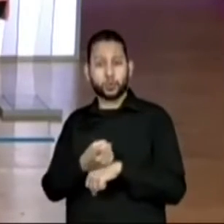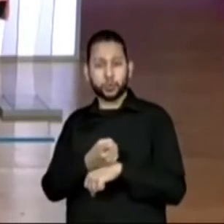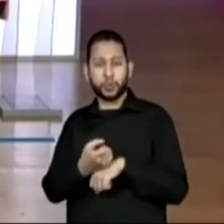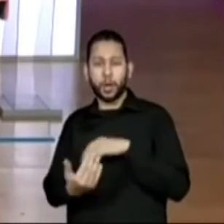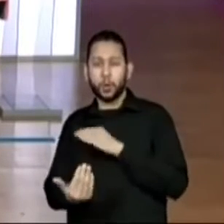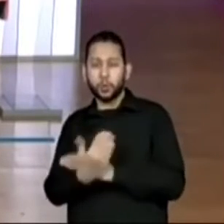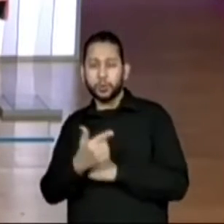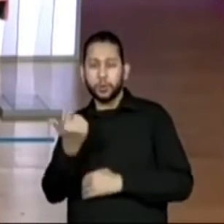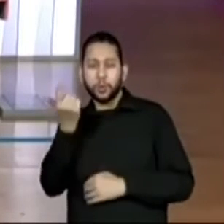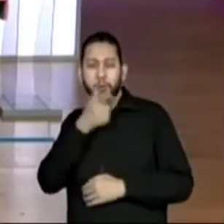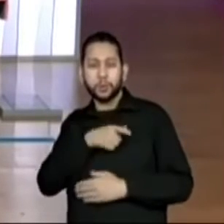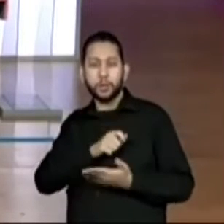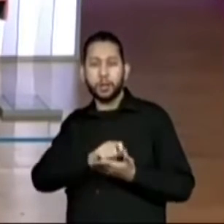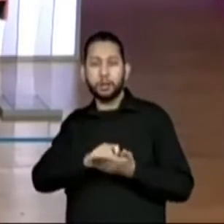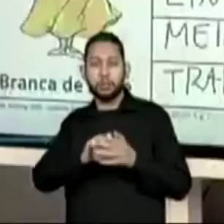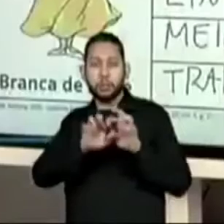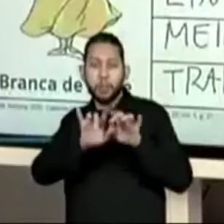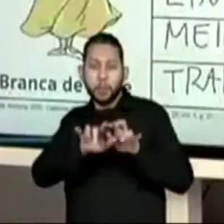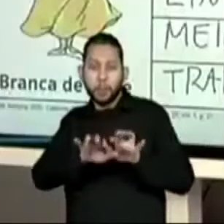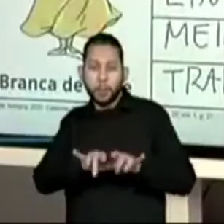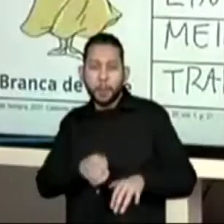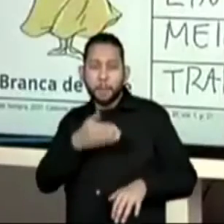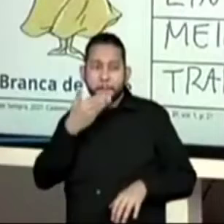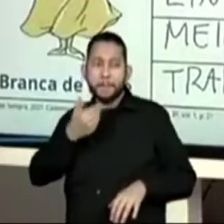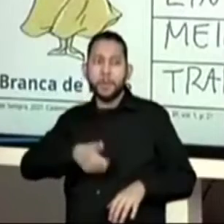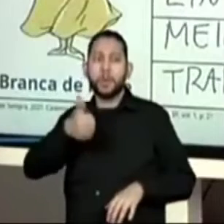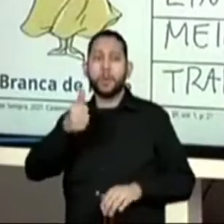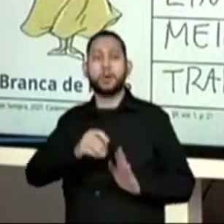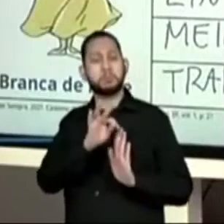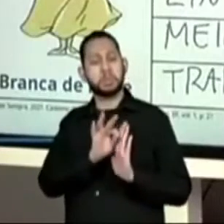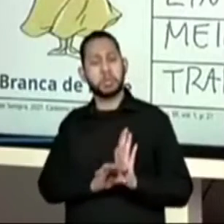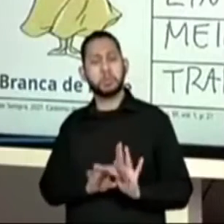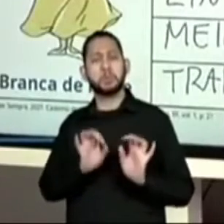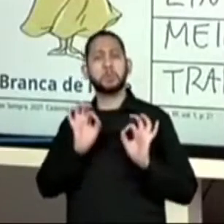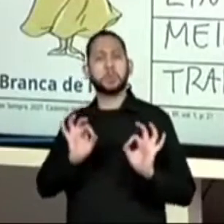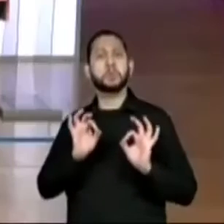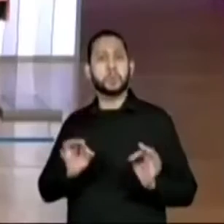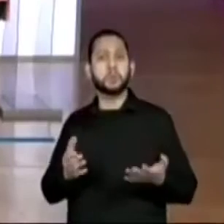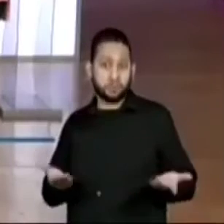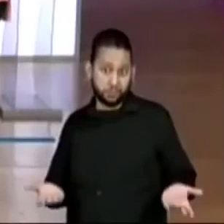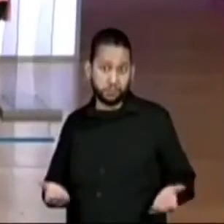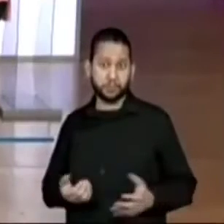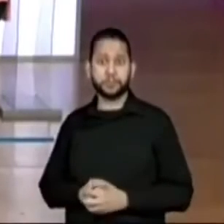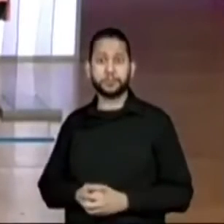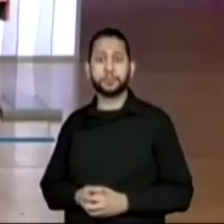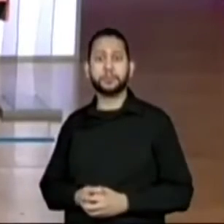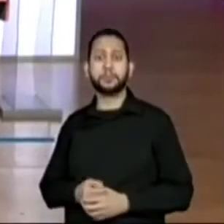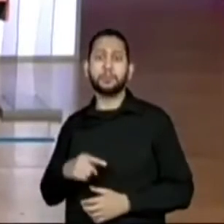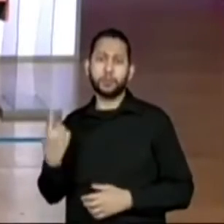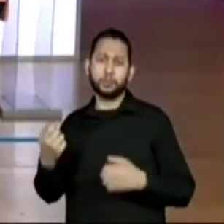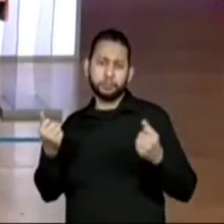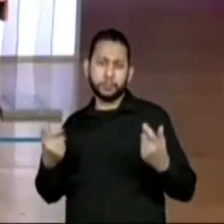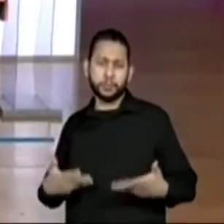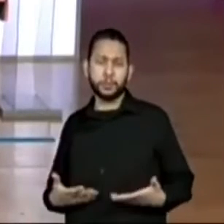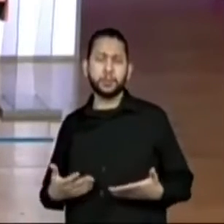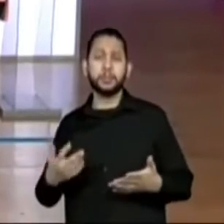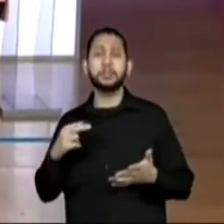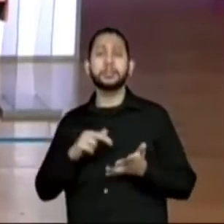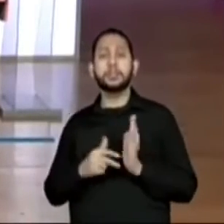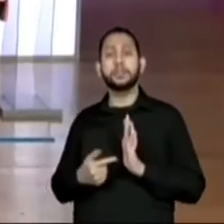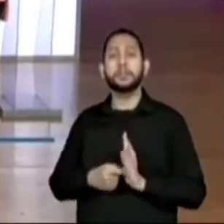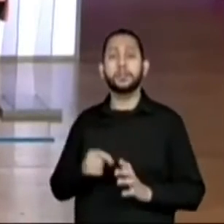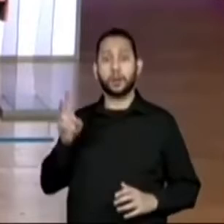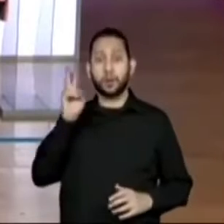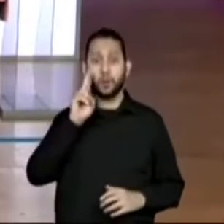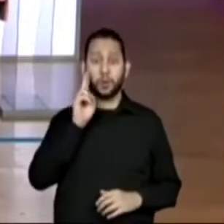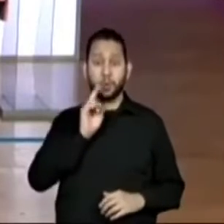escrever melhor o texto, a dar mais qualidade para o nosso texto, não é verdade? Isso, e aí, é como nós falamos, é um conto, né?